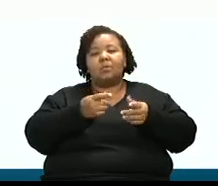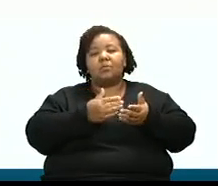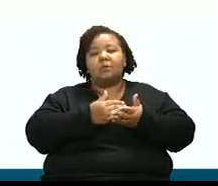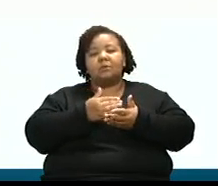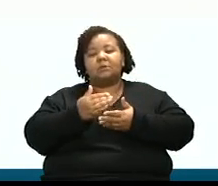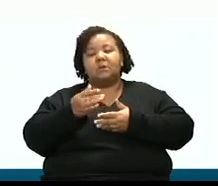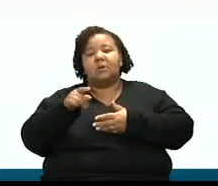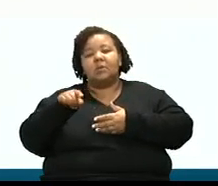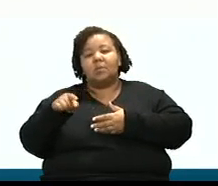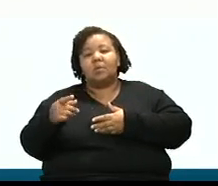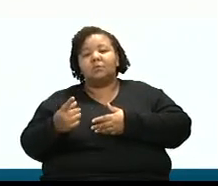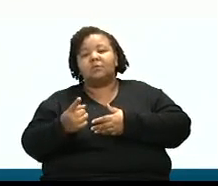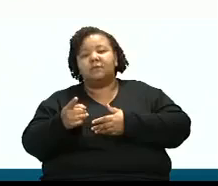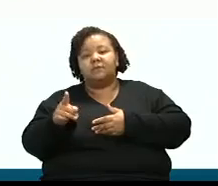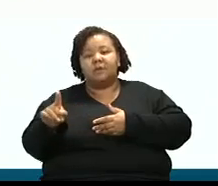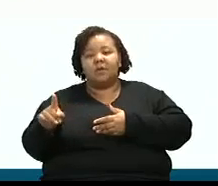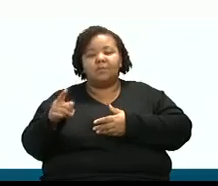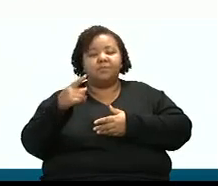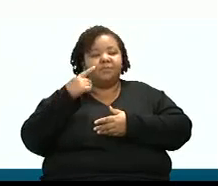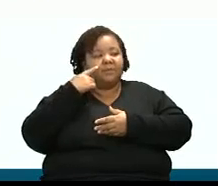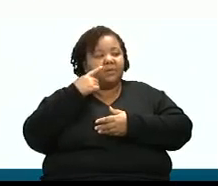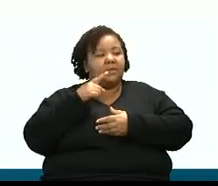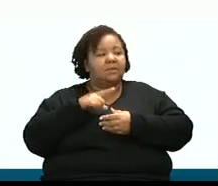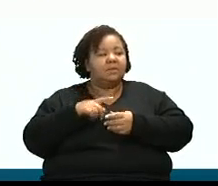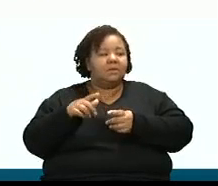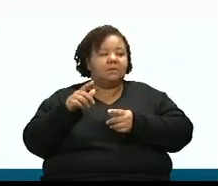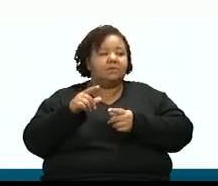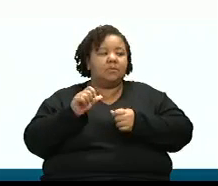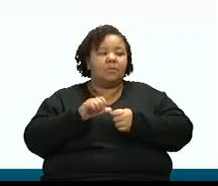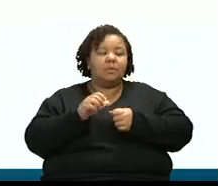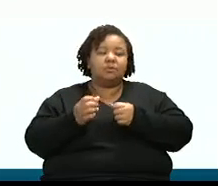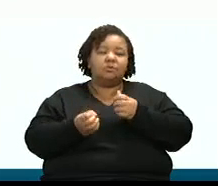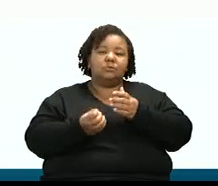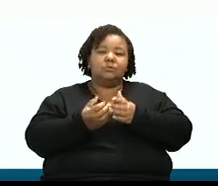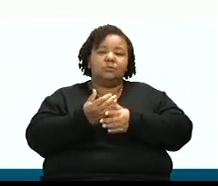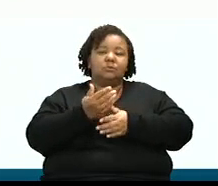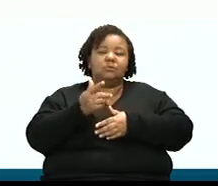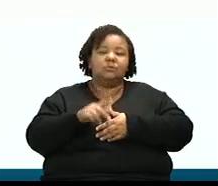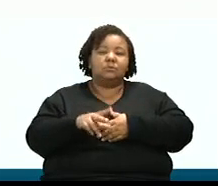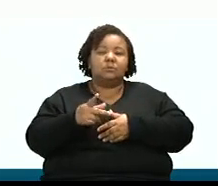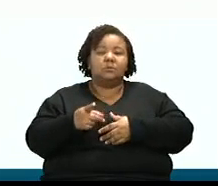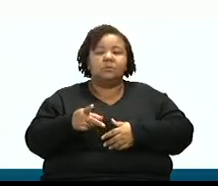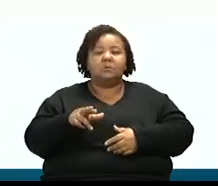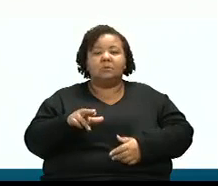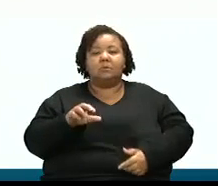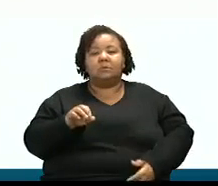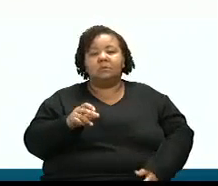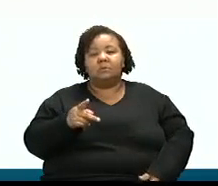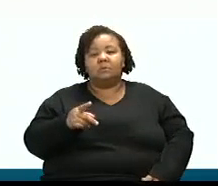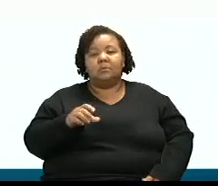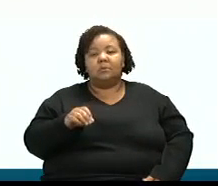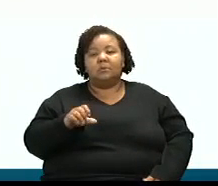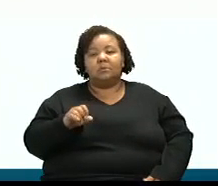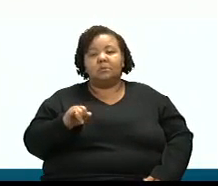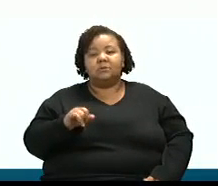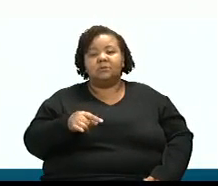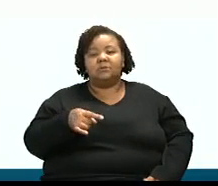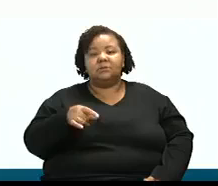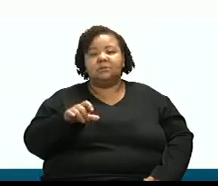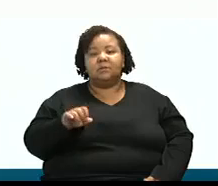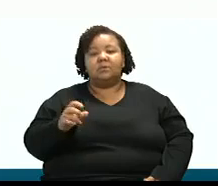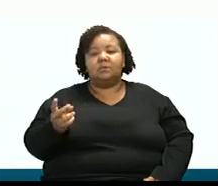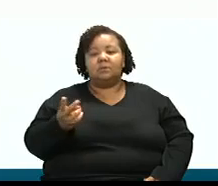final. E aqui nós temos implicações. Eu posso construir proposições entre essas